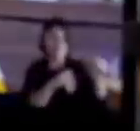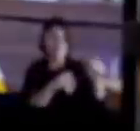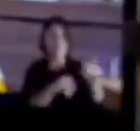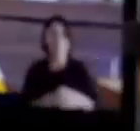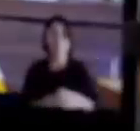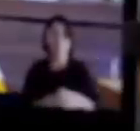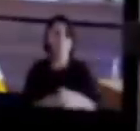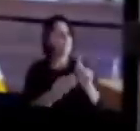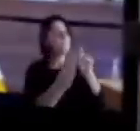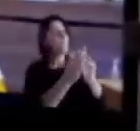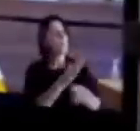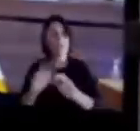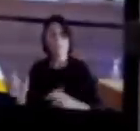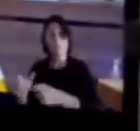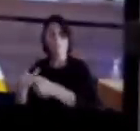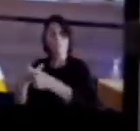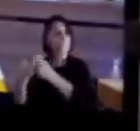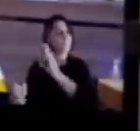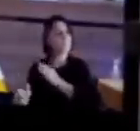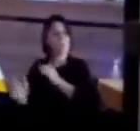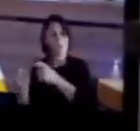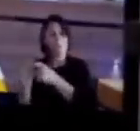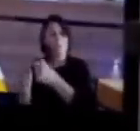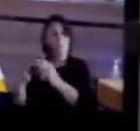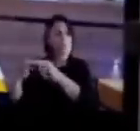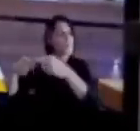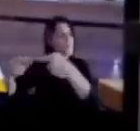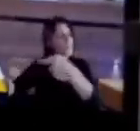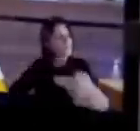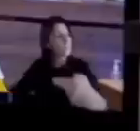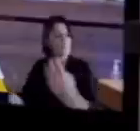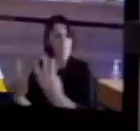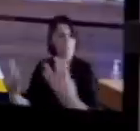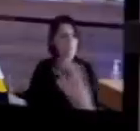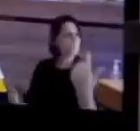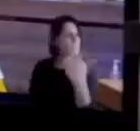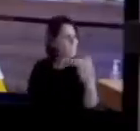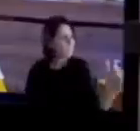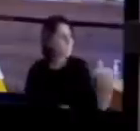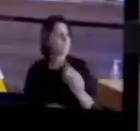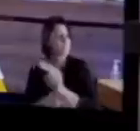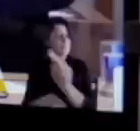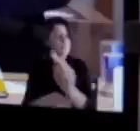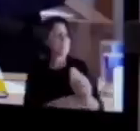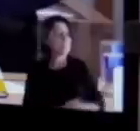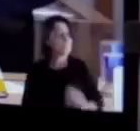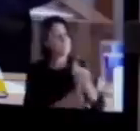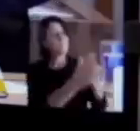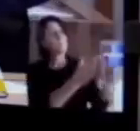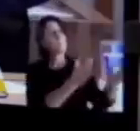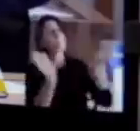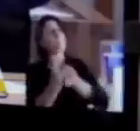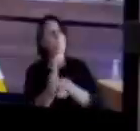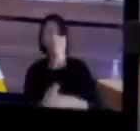acha que era insuficiente é um pouco os policiais não tinham cordão de isolamento o cordão estava onde seu Deputado a senhora chegou que horas lá cheguei por